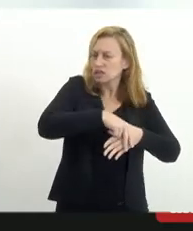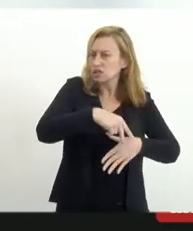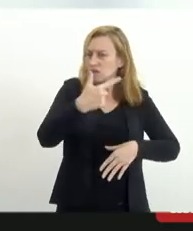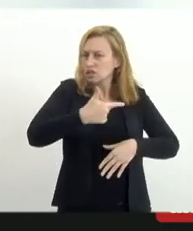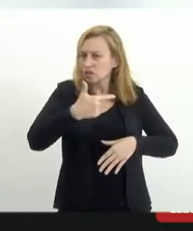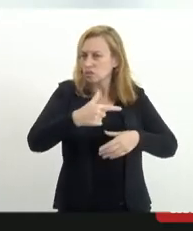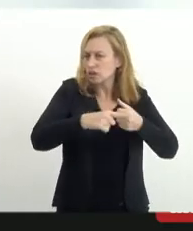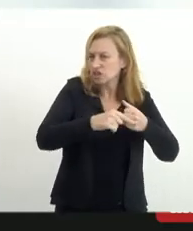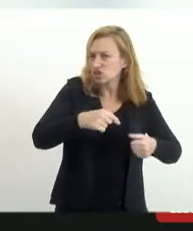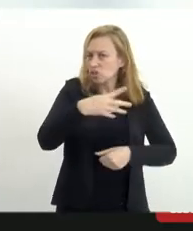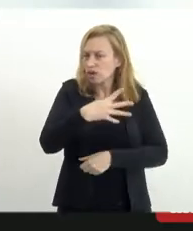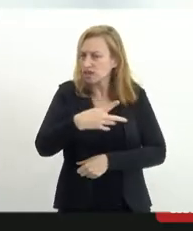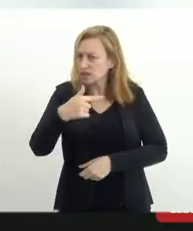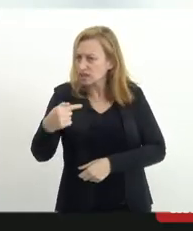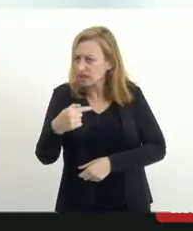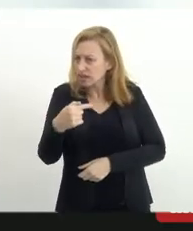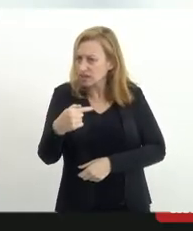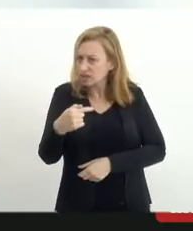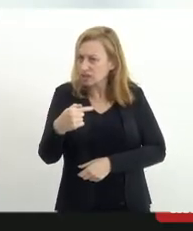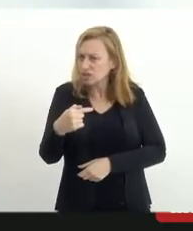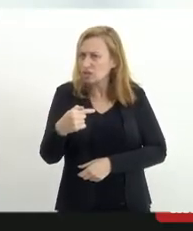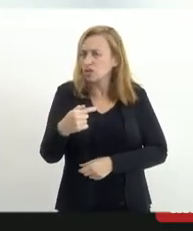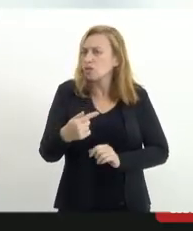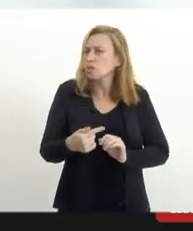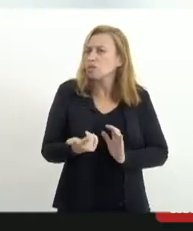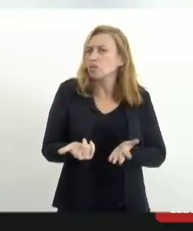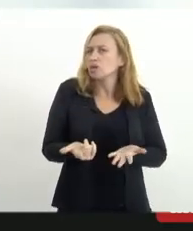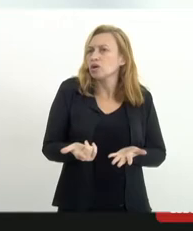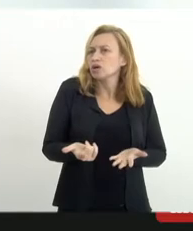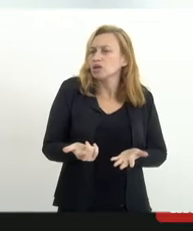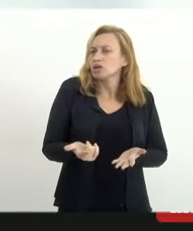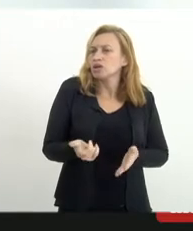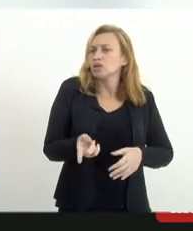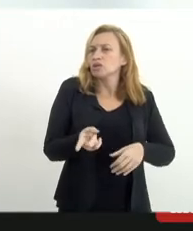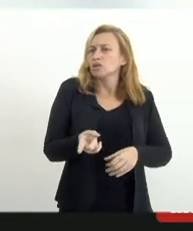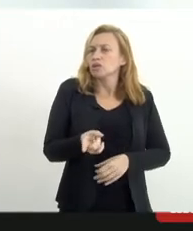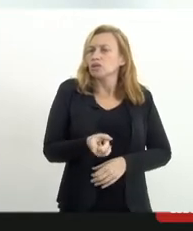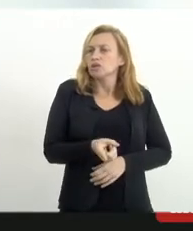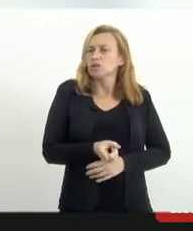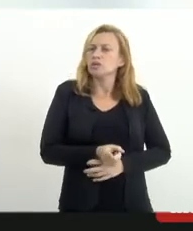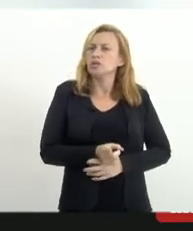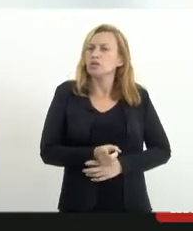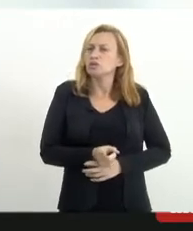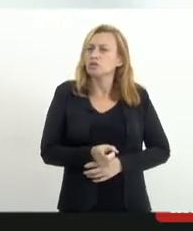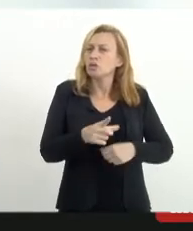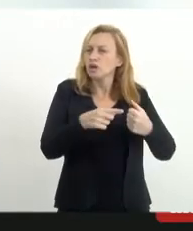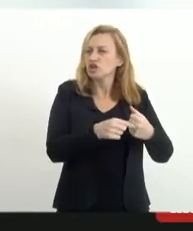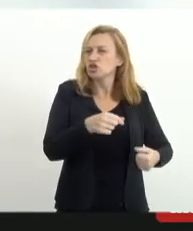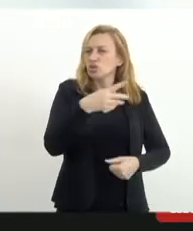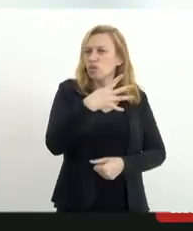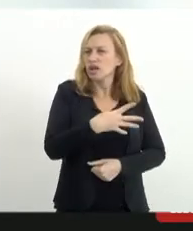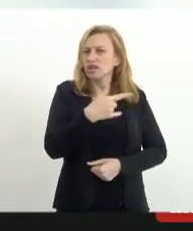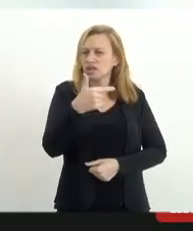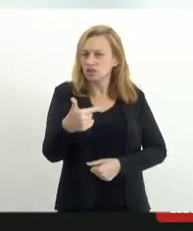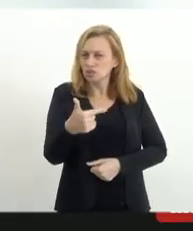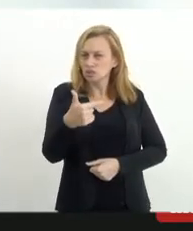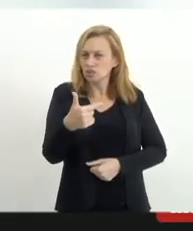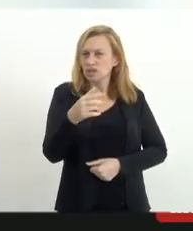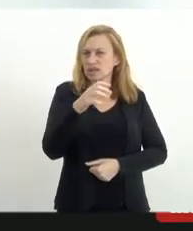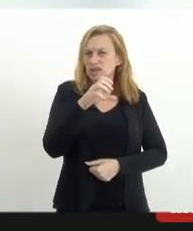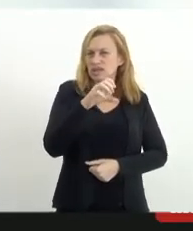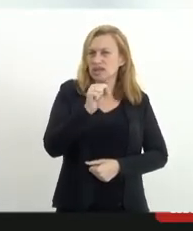47, se dá da forma prevista pelo artigo 42 do